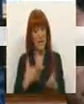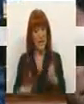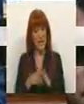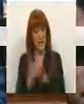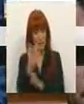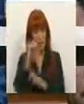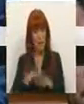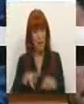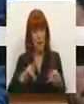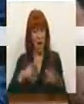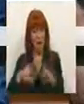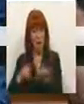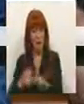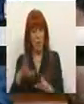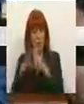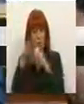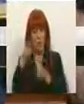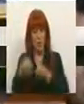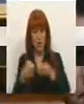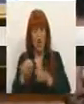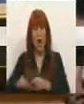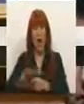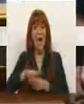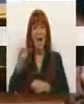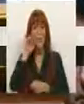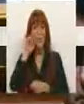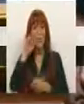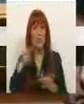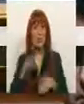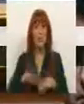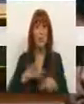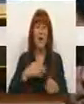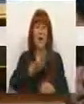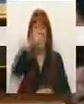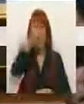decreto-lei para a alteração do modelo de gestão das áreas protegidas.